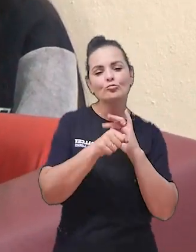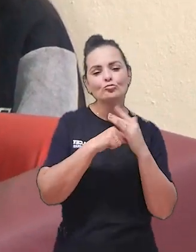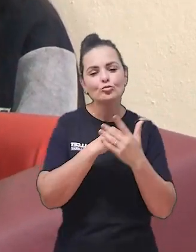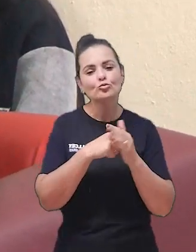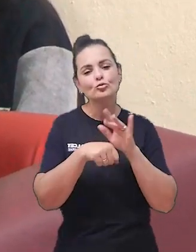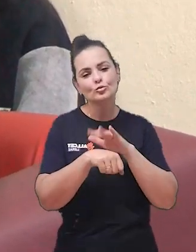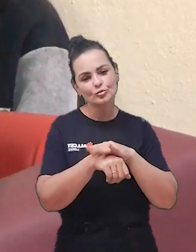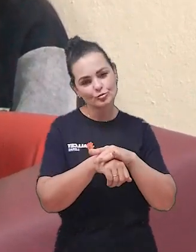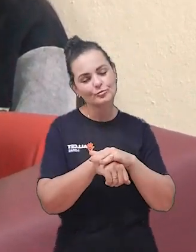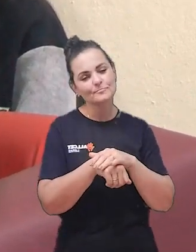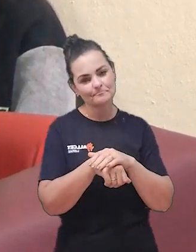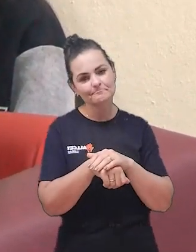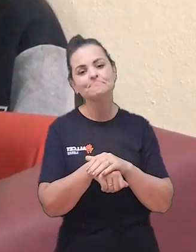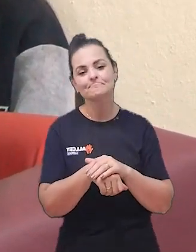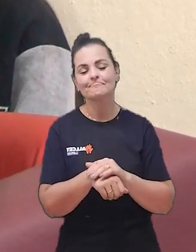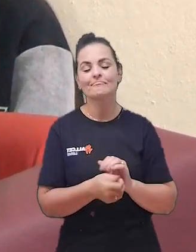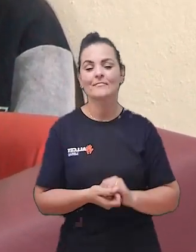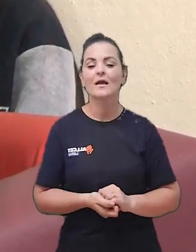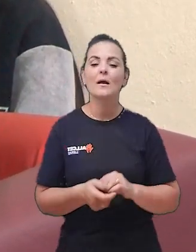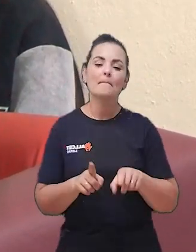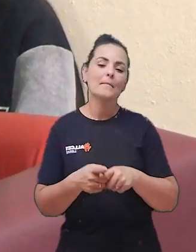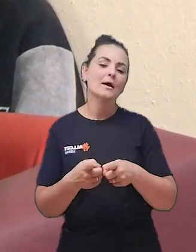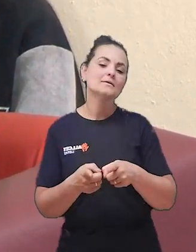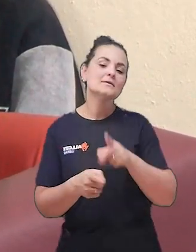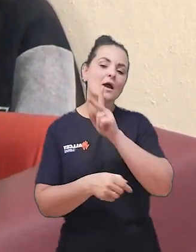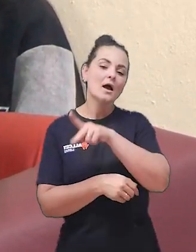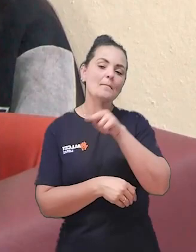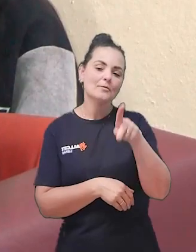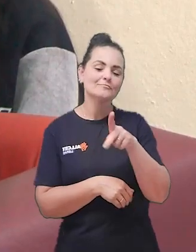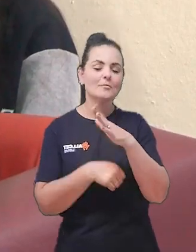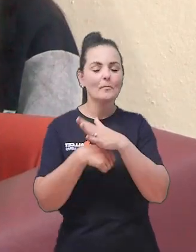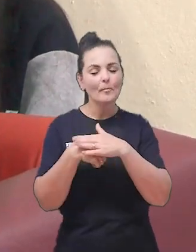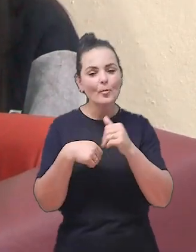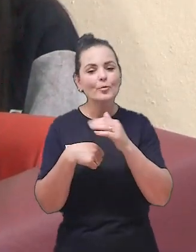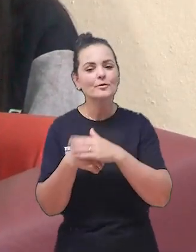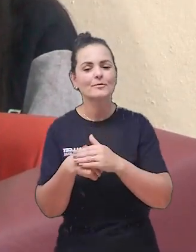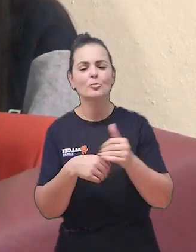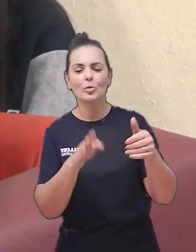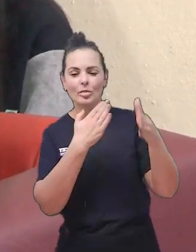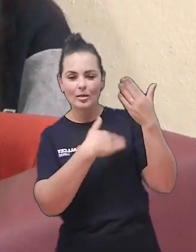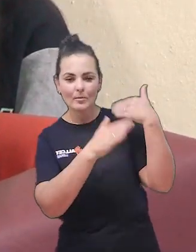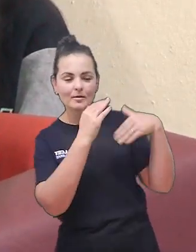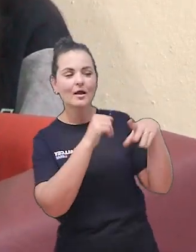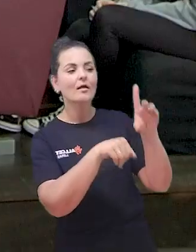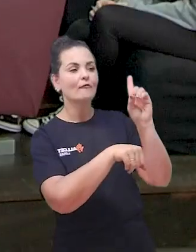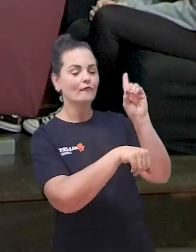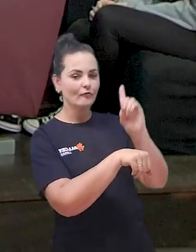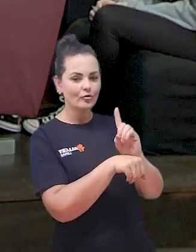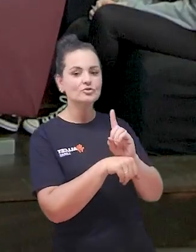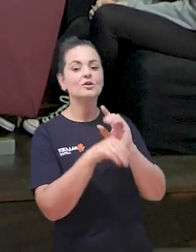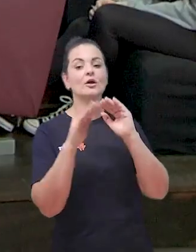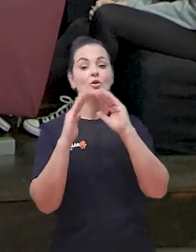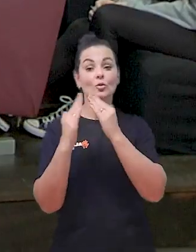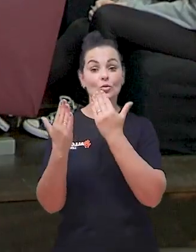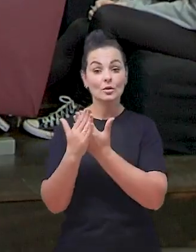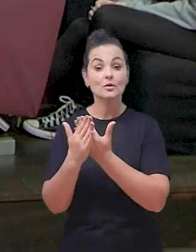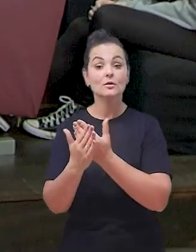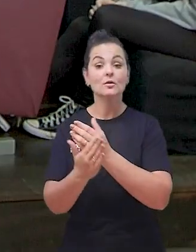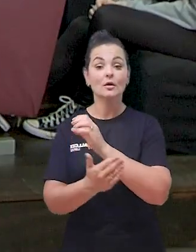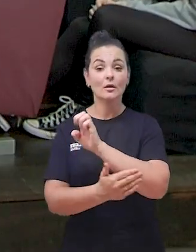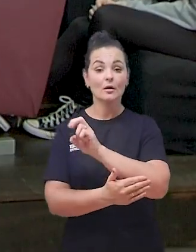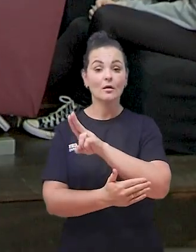infelizmente, mas era uma professora muito querida, foi nossa diretora lá no Euclides da Cunha, uma pessoa